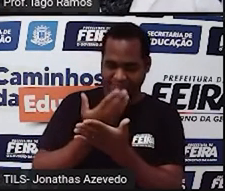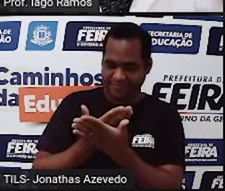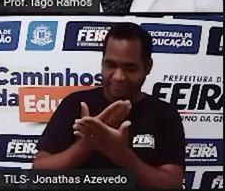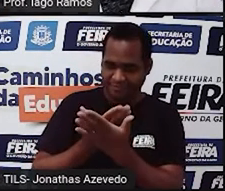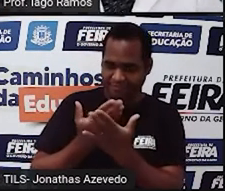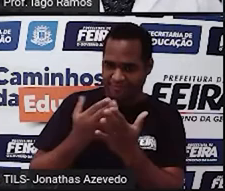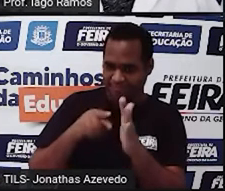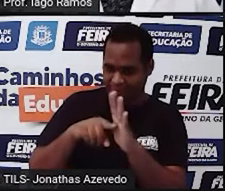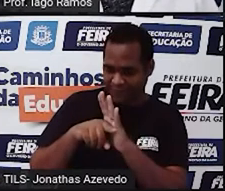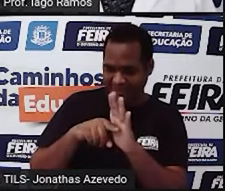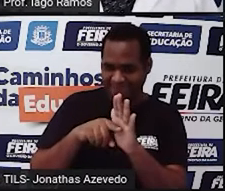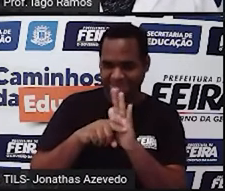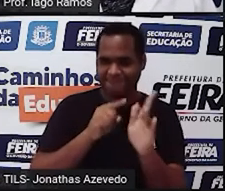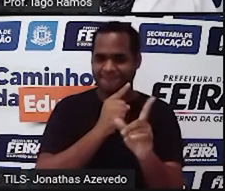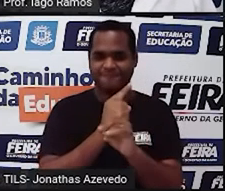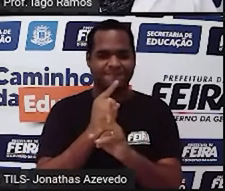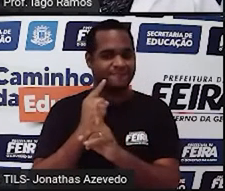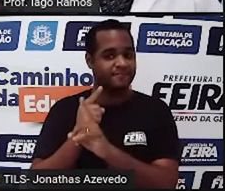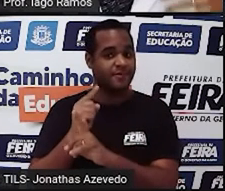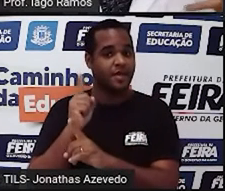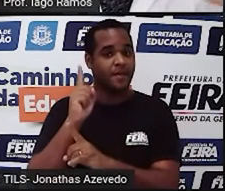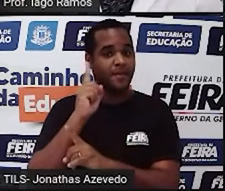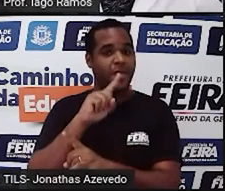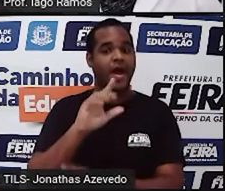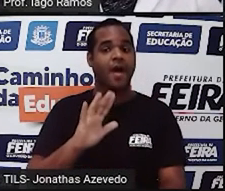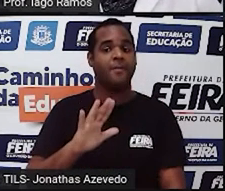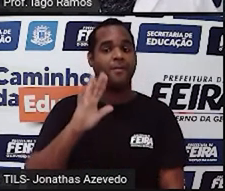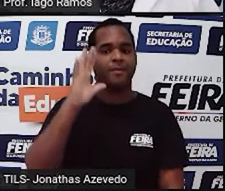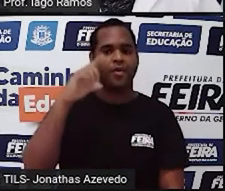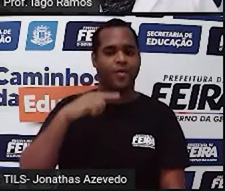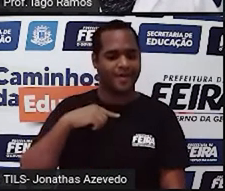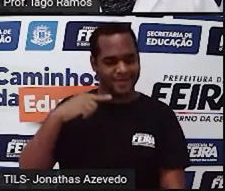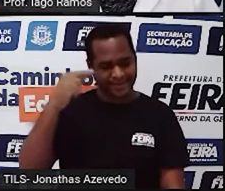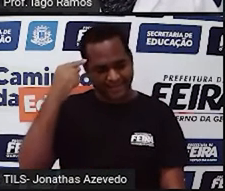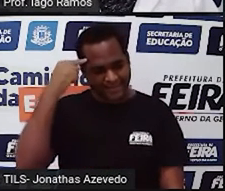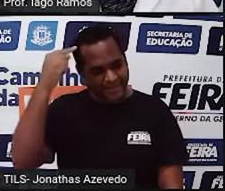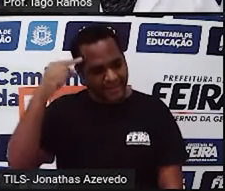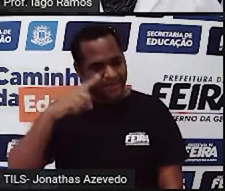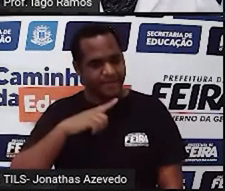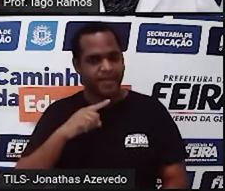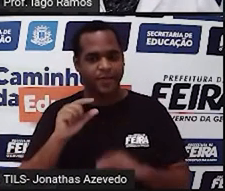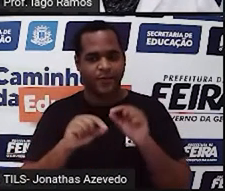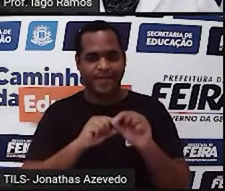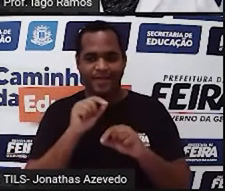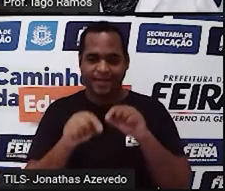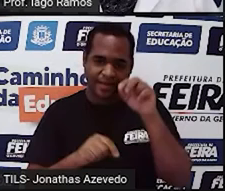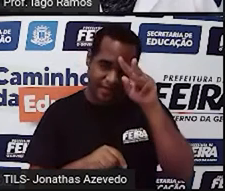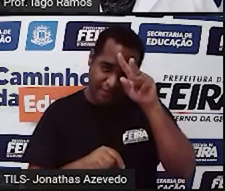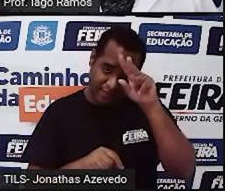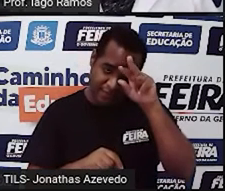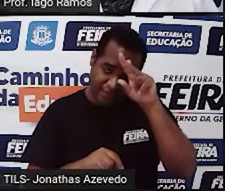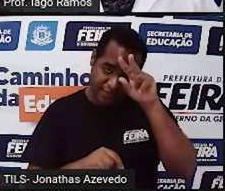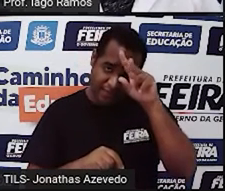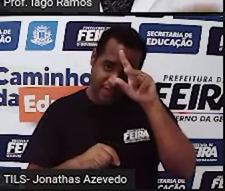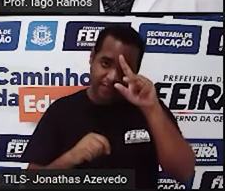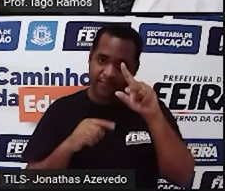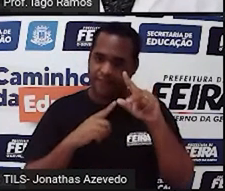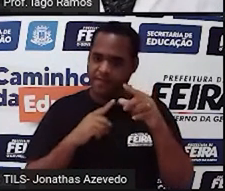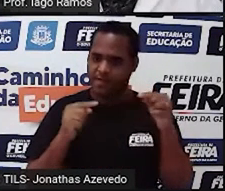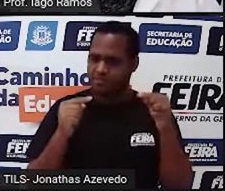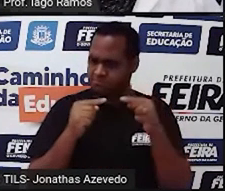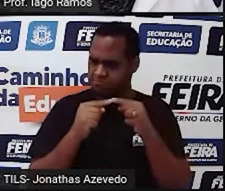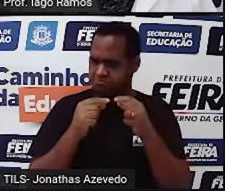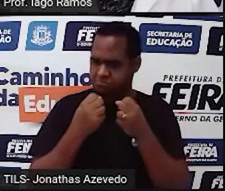e o dia teve aí uma mirabolante ideia de fazer uma formiguinha ficar com o